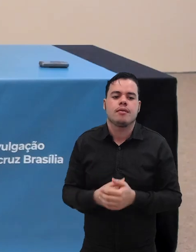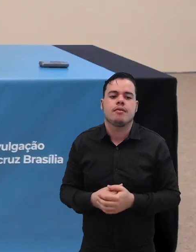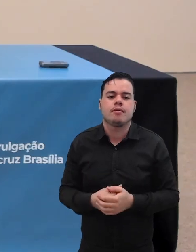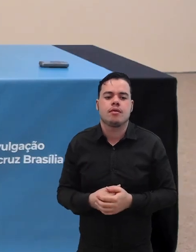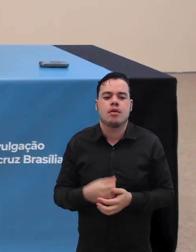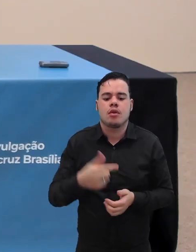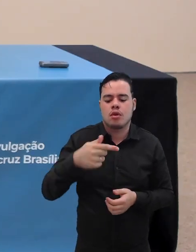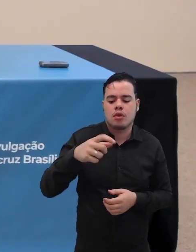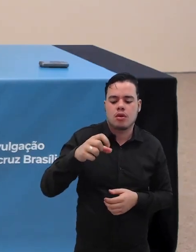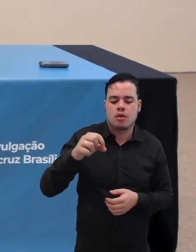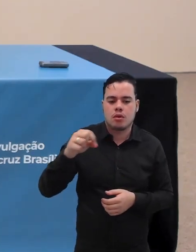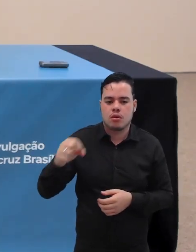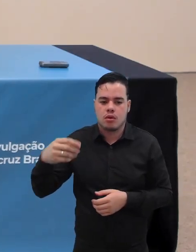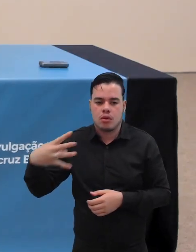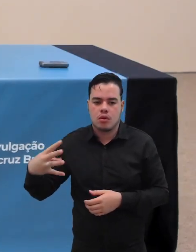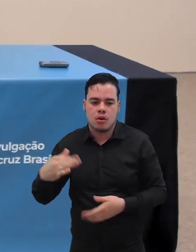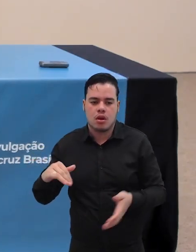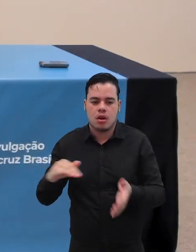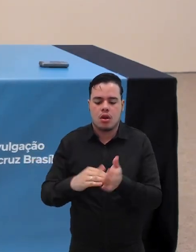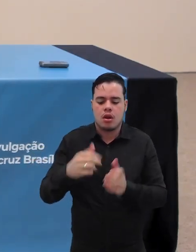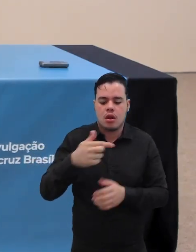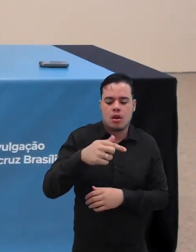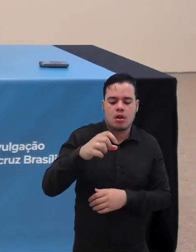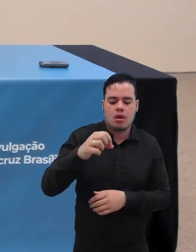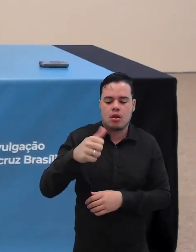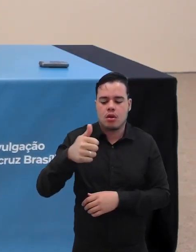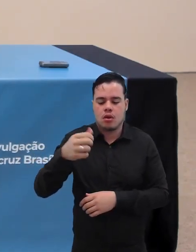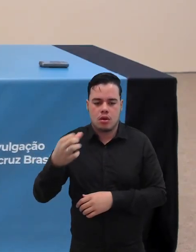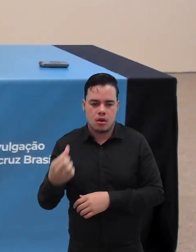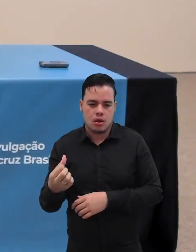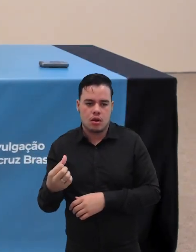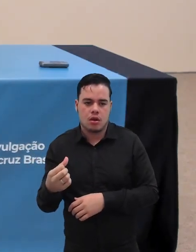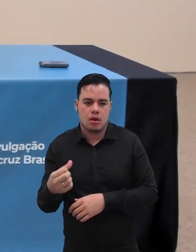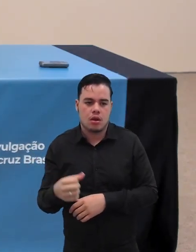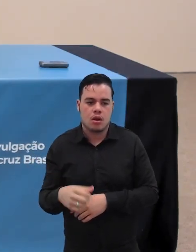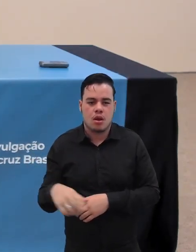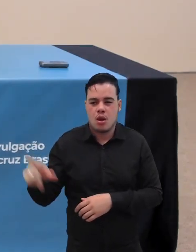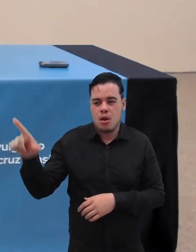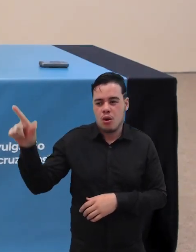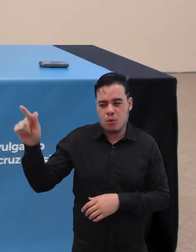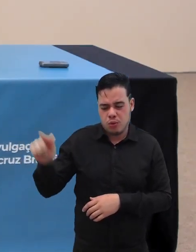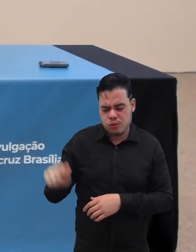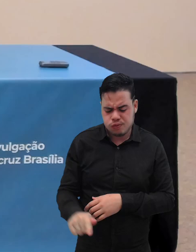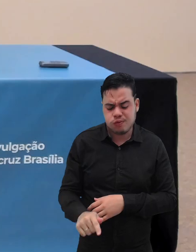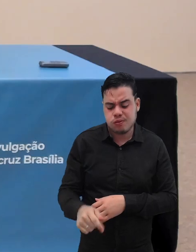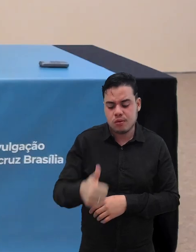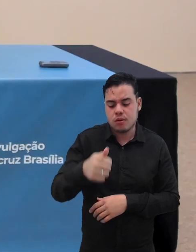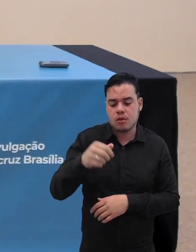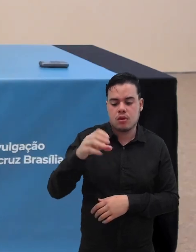de 2004 até 2016, menos que 100 milhões.